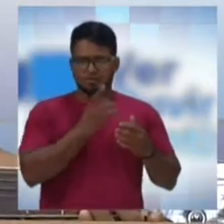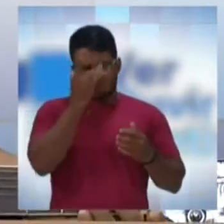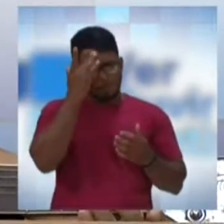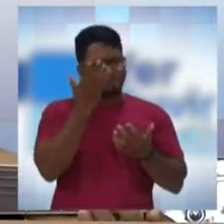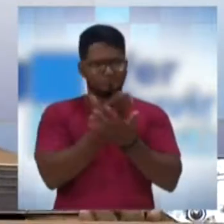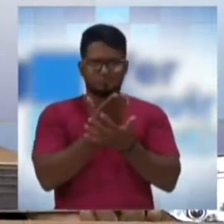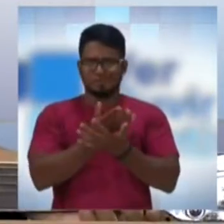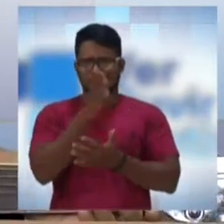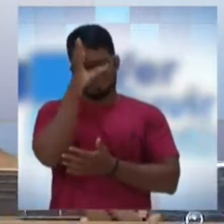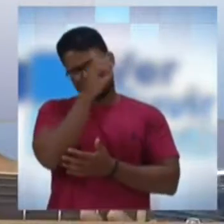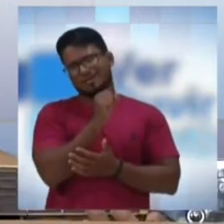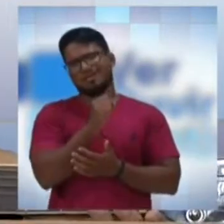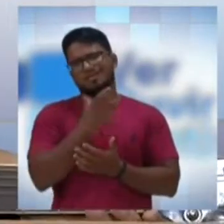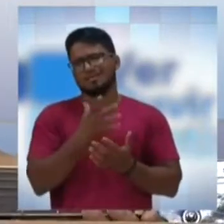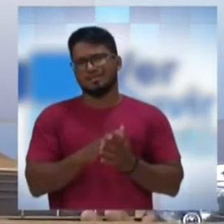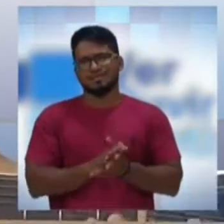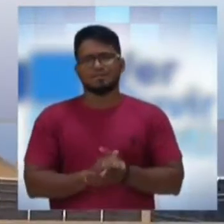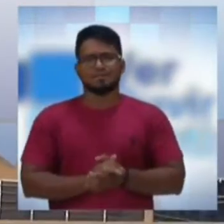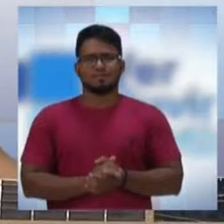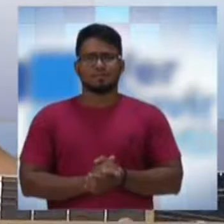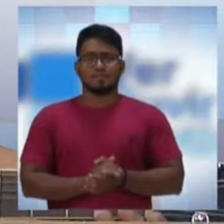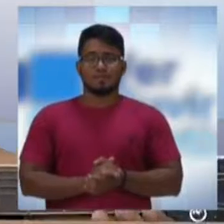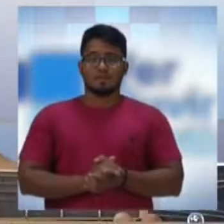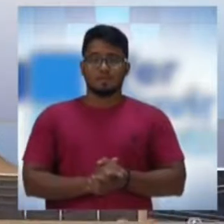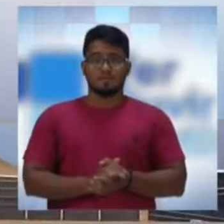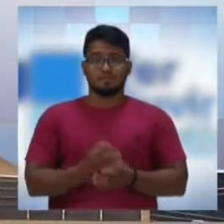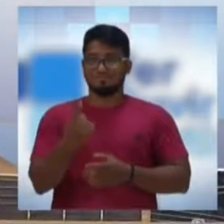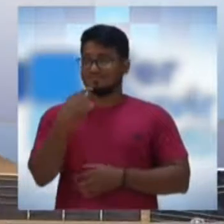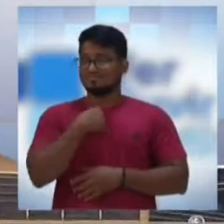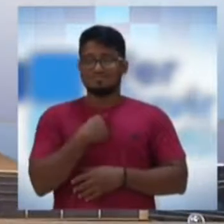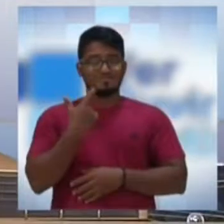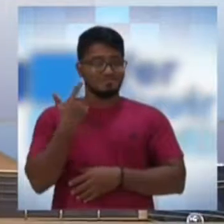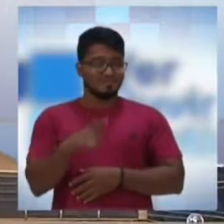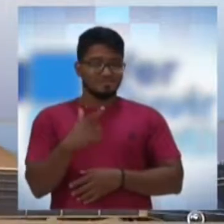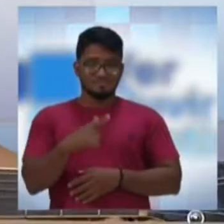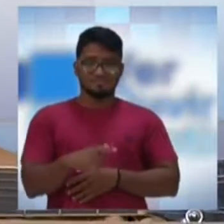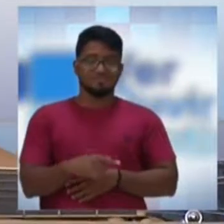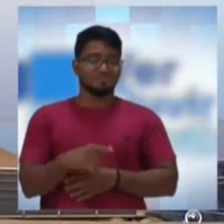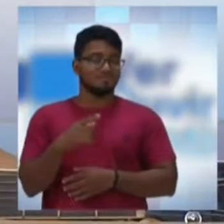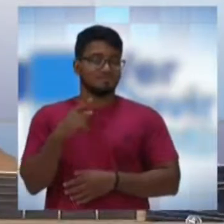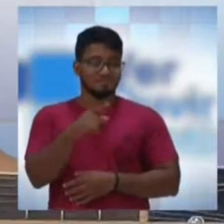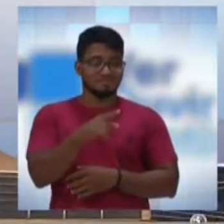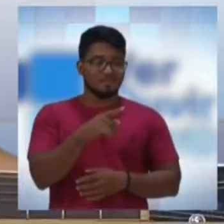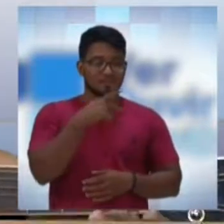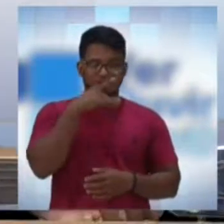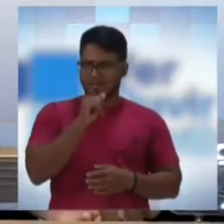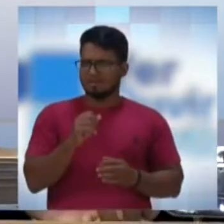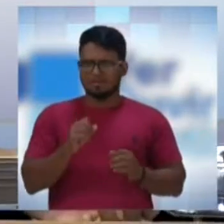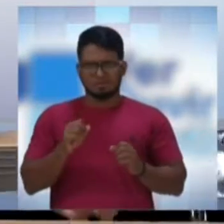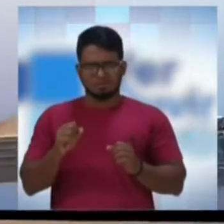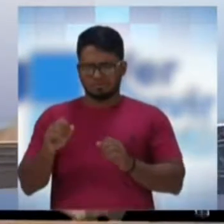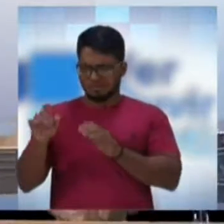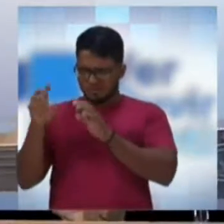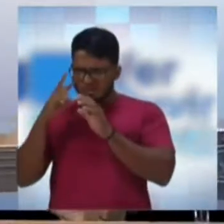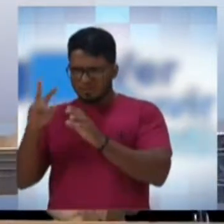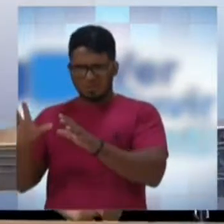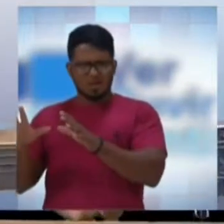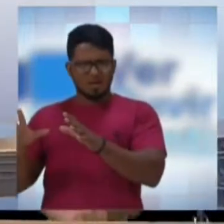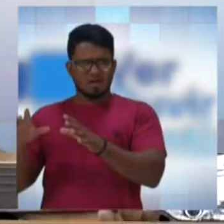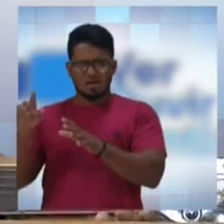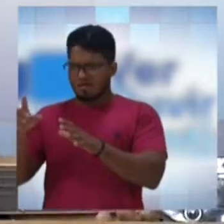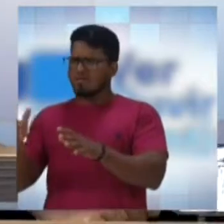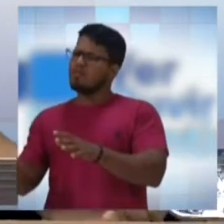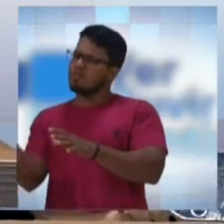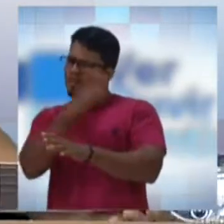estudos para ela, para elas, melhor dizendo. No entanto, para mim não tinha. E eles não mediram esforços e...